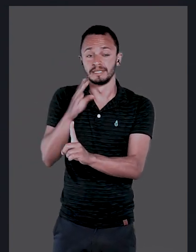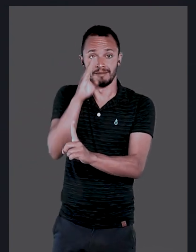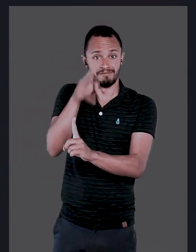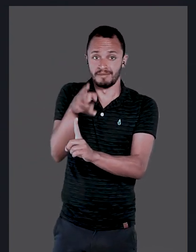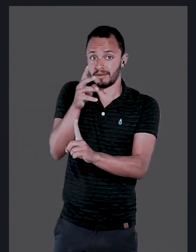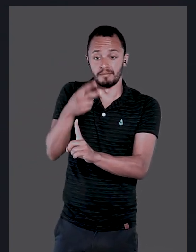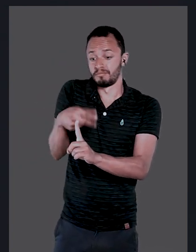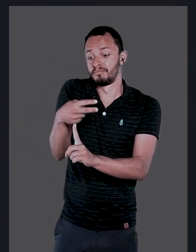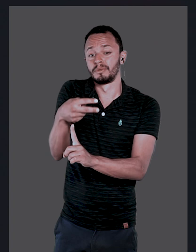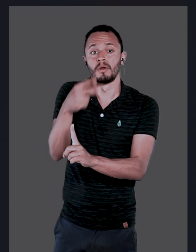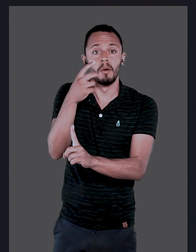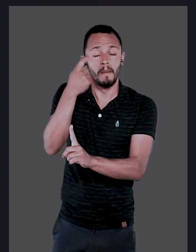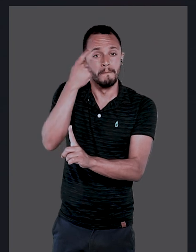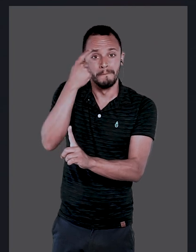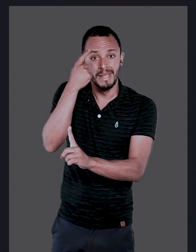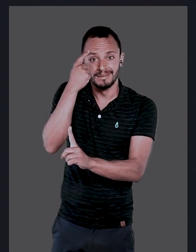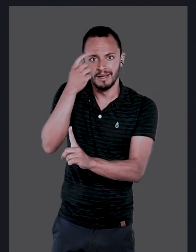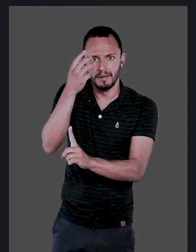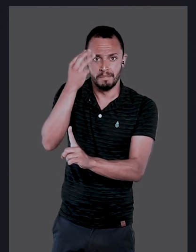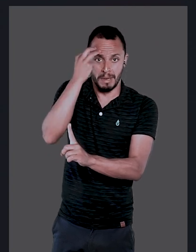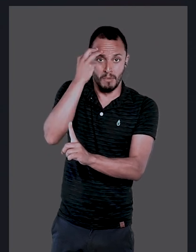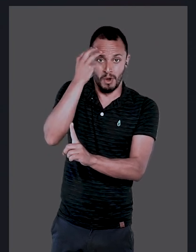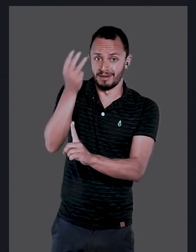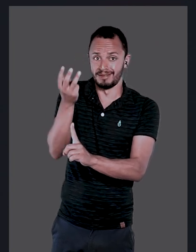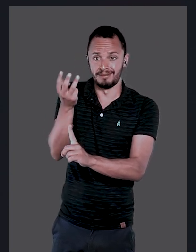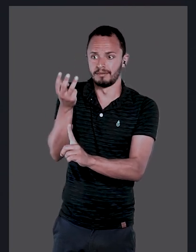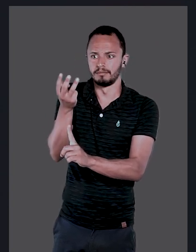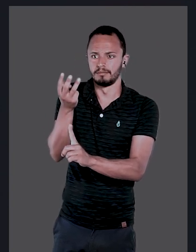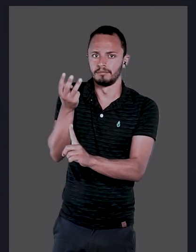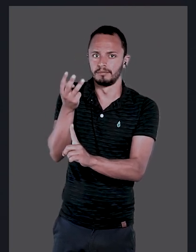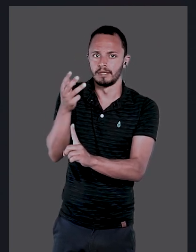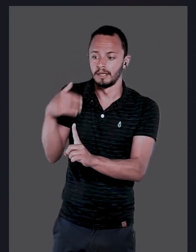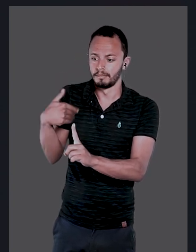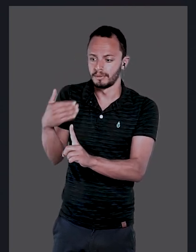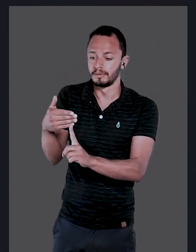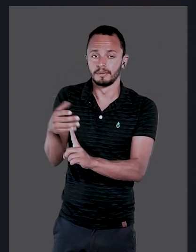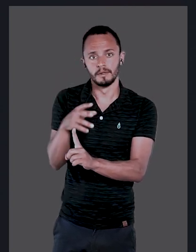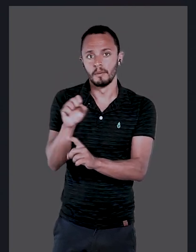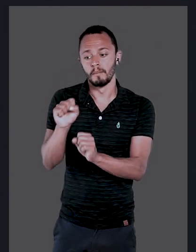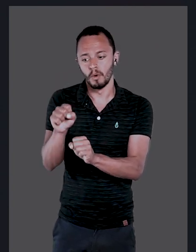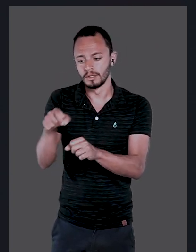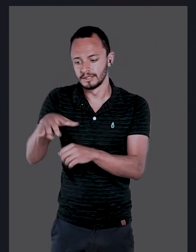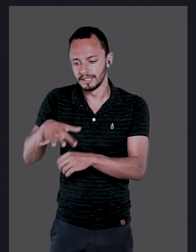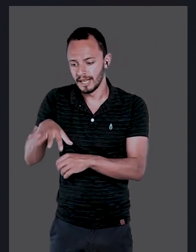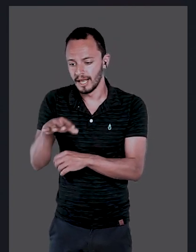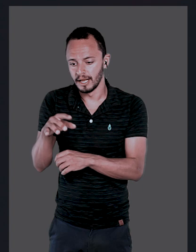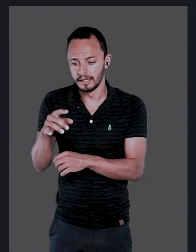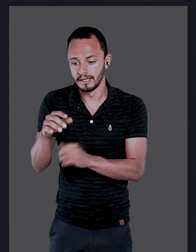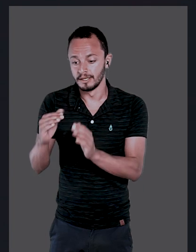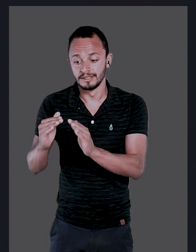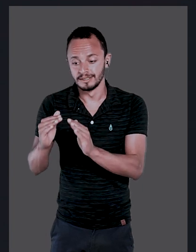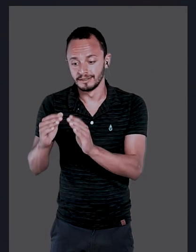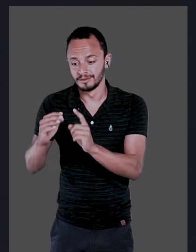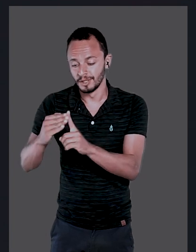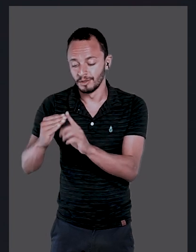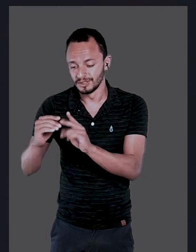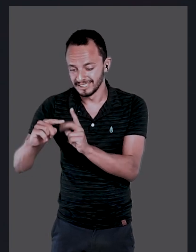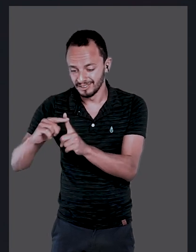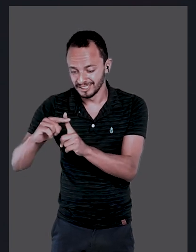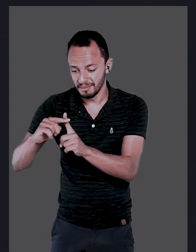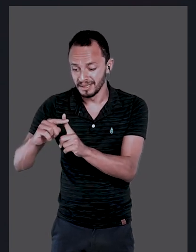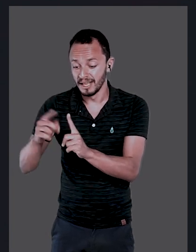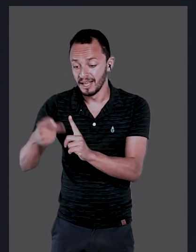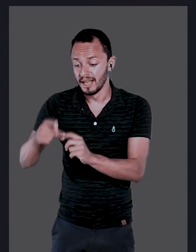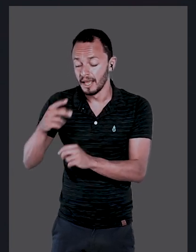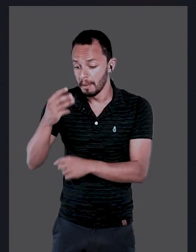é? A gente não vai ao cemitério, não muda nada. O que a gente pensa no cemitério é o que pode pensar em casa,